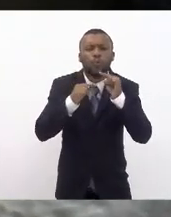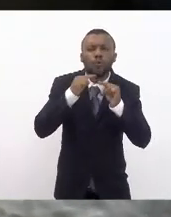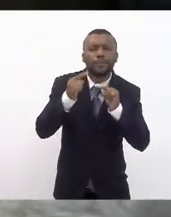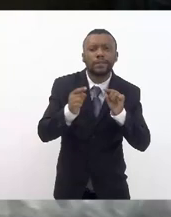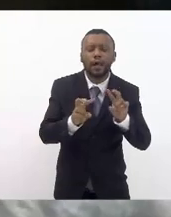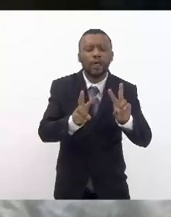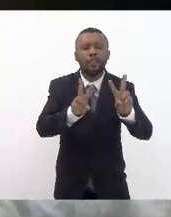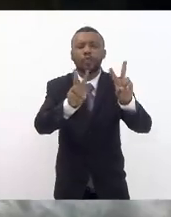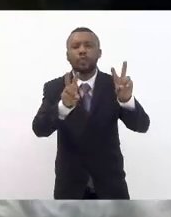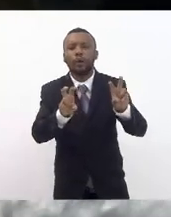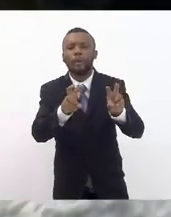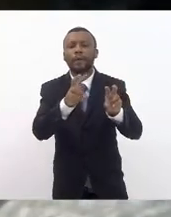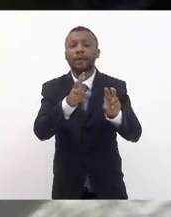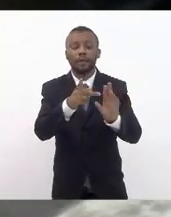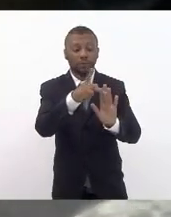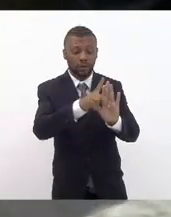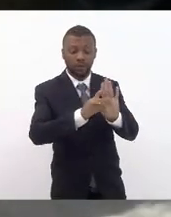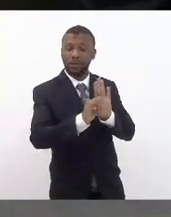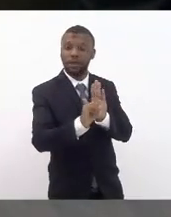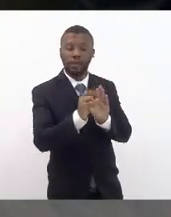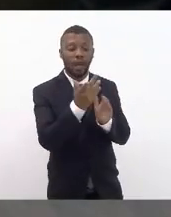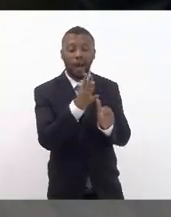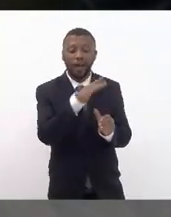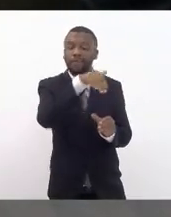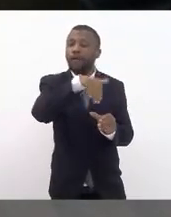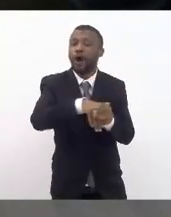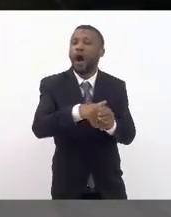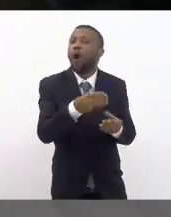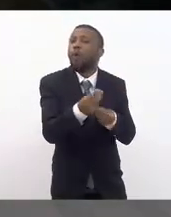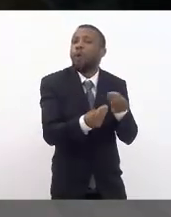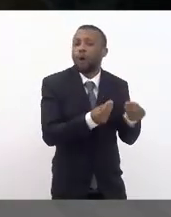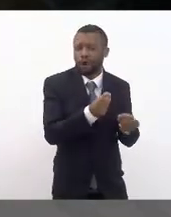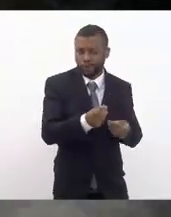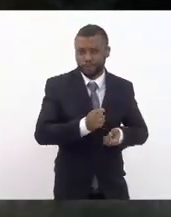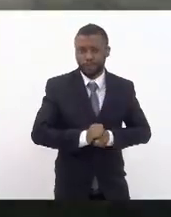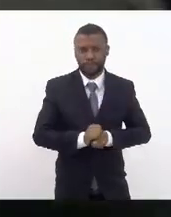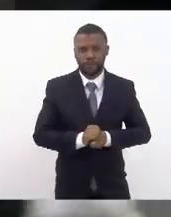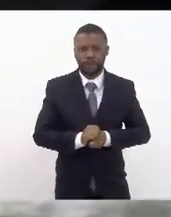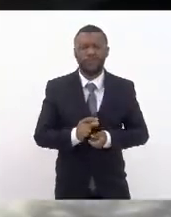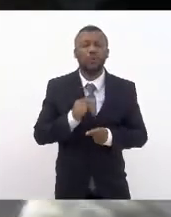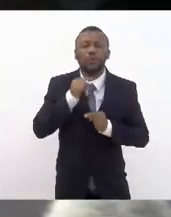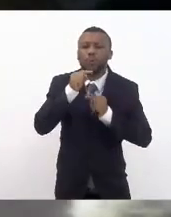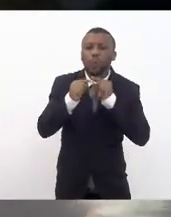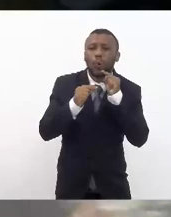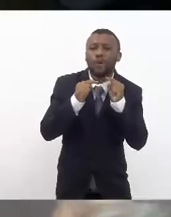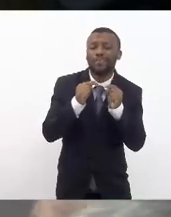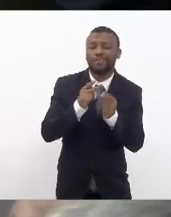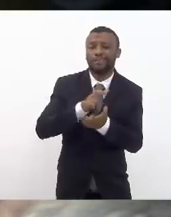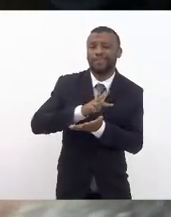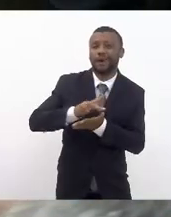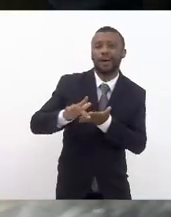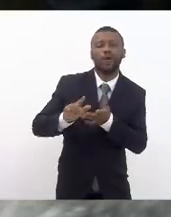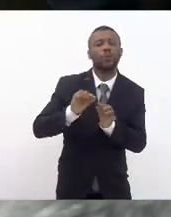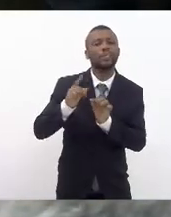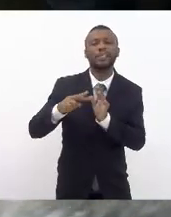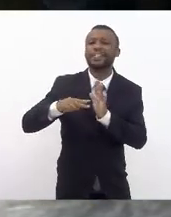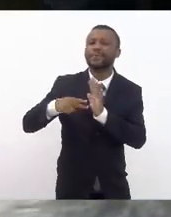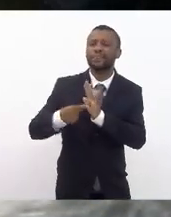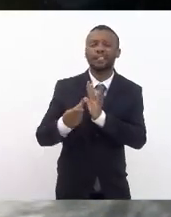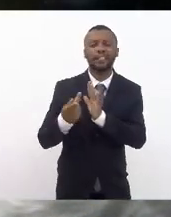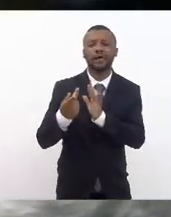votação desse projeto. Tive muitas dúvidas porque do que representava a